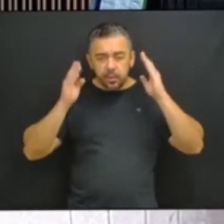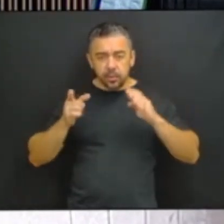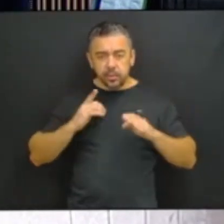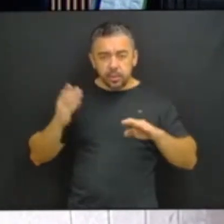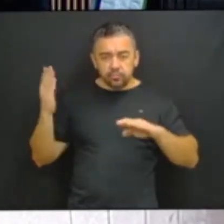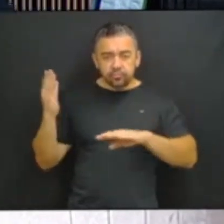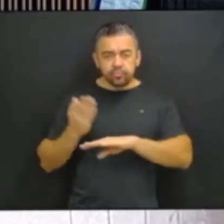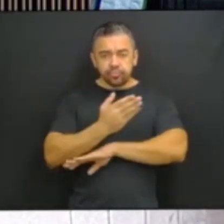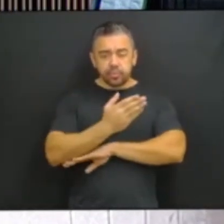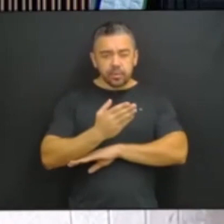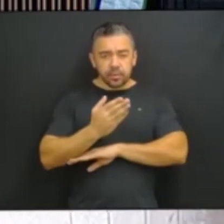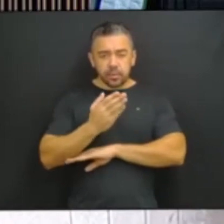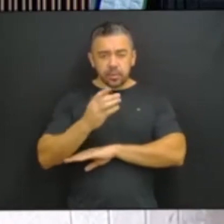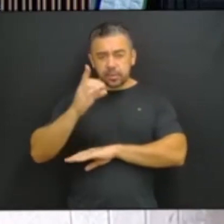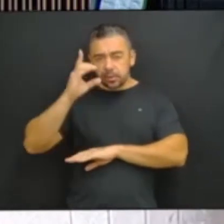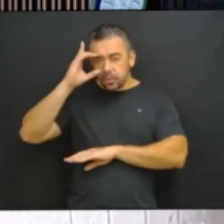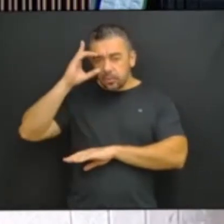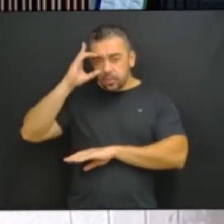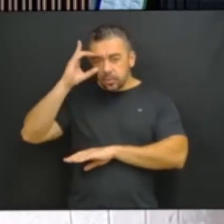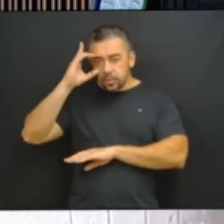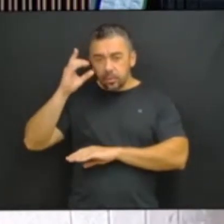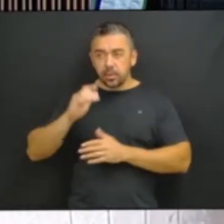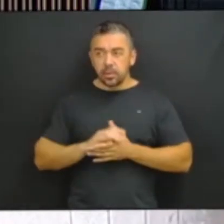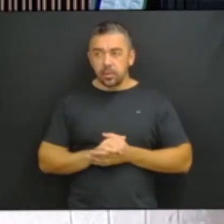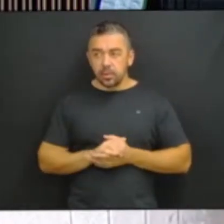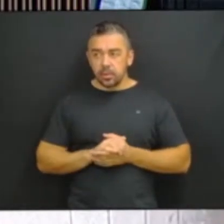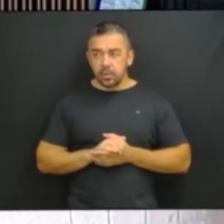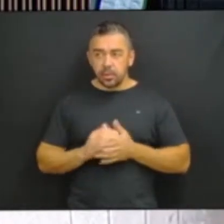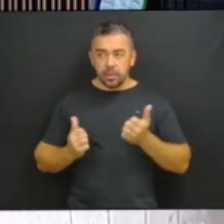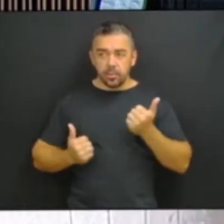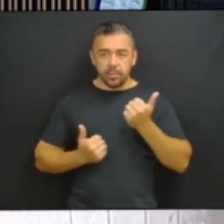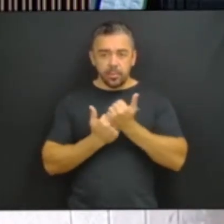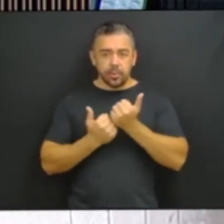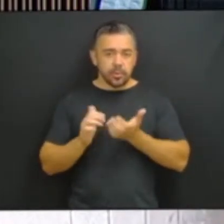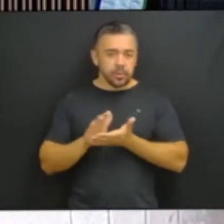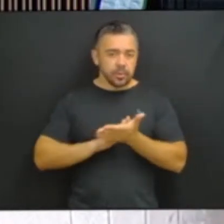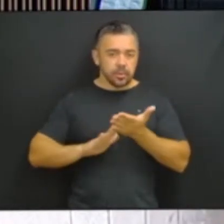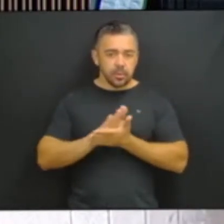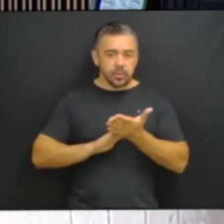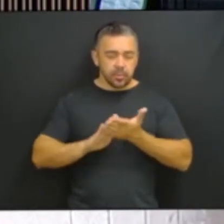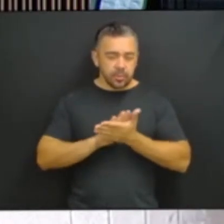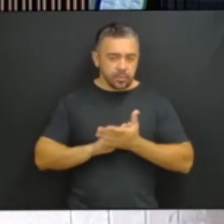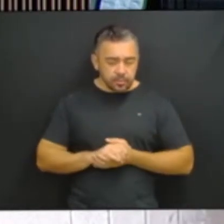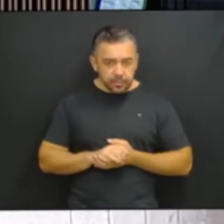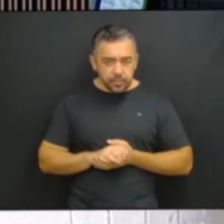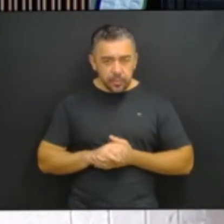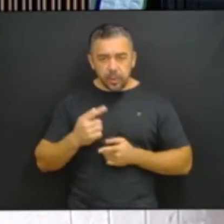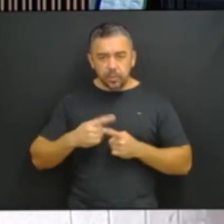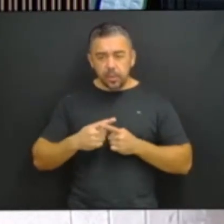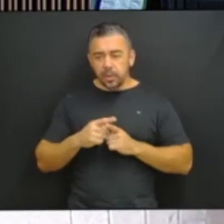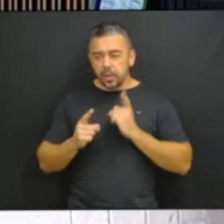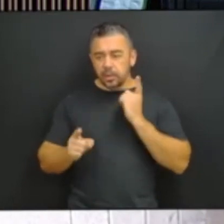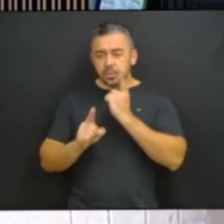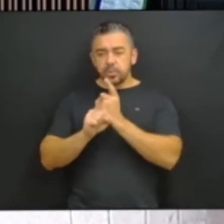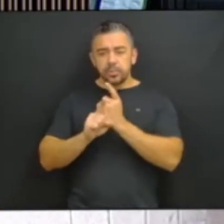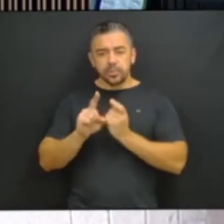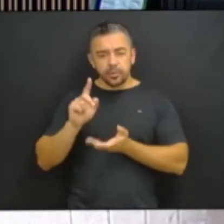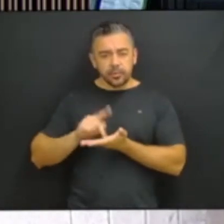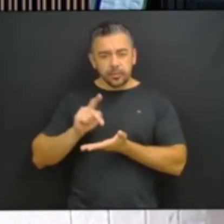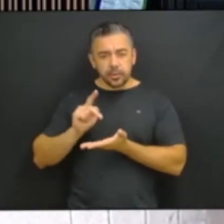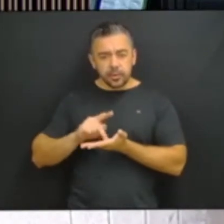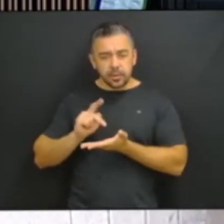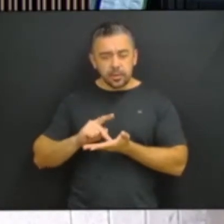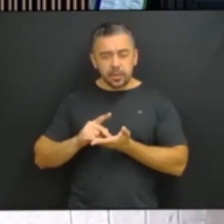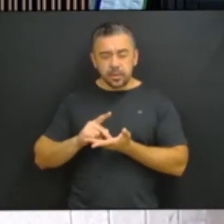essa semana com muito apoio Ou melhor sem apoio algum é porque porque as pessoas descobriram a verdade e